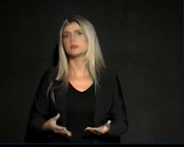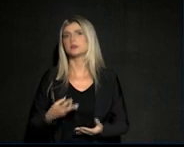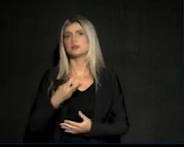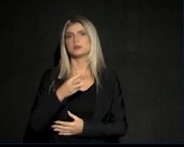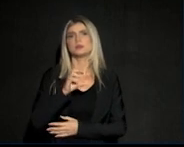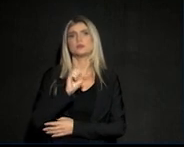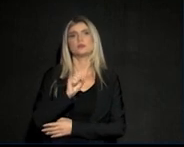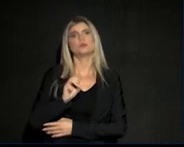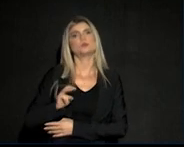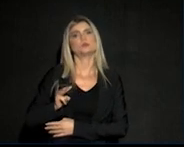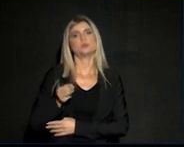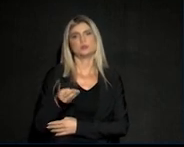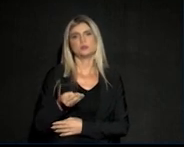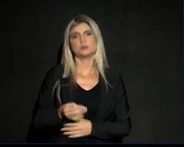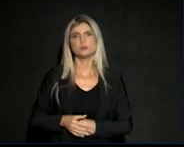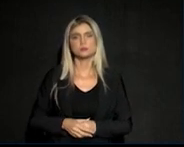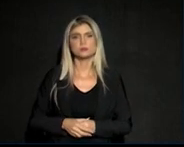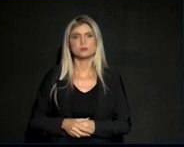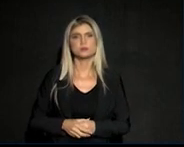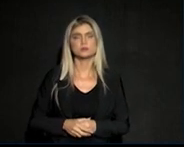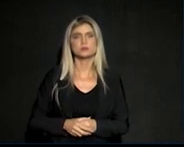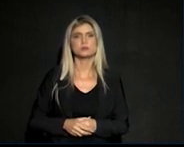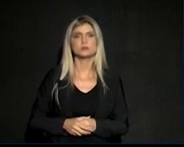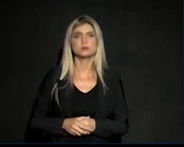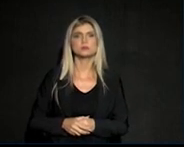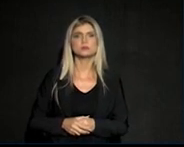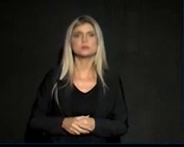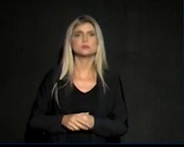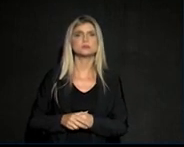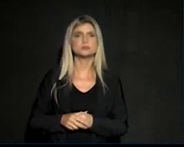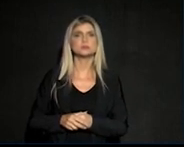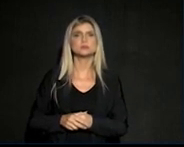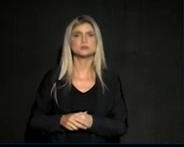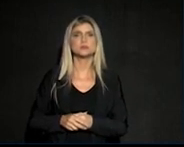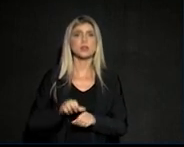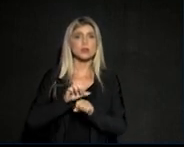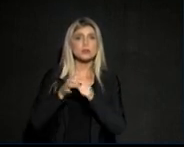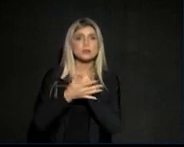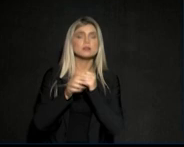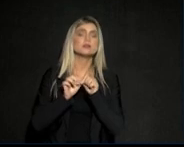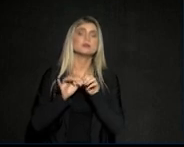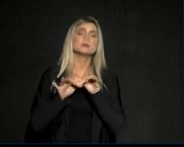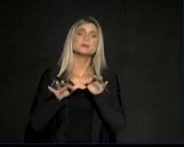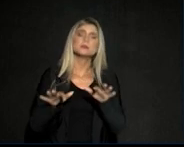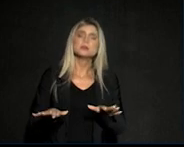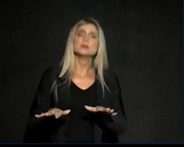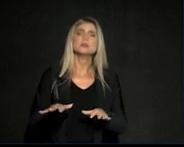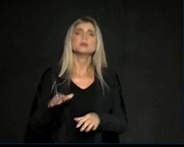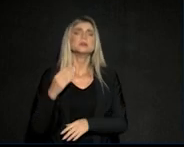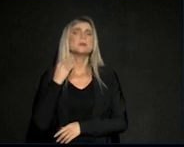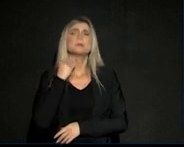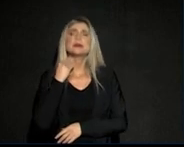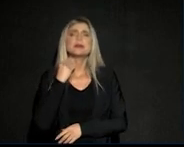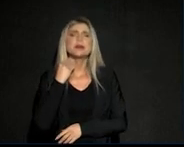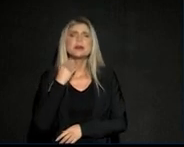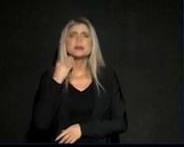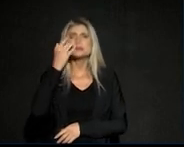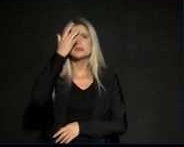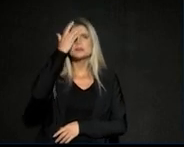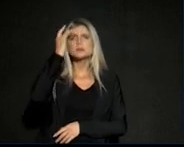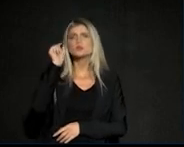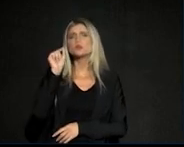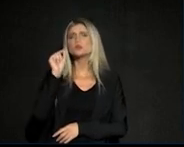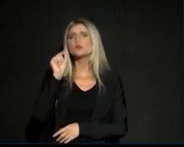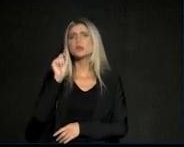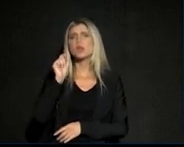38 milhões de brasileiros é que foram bancarizados na pandemia como você falou E aí sim você tira eles do